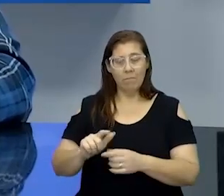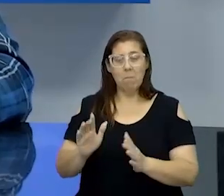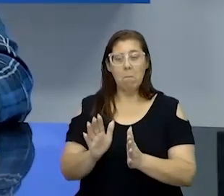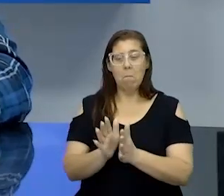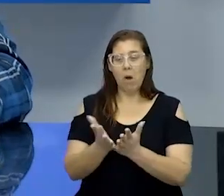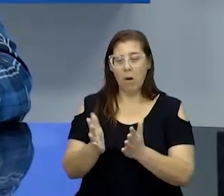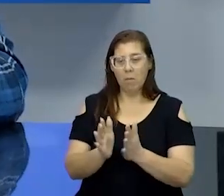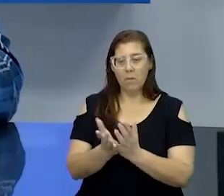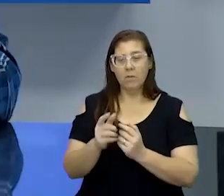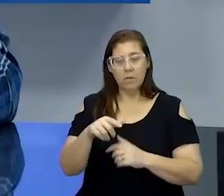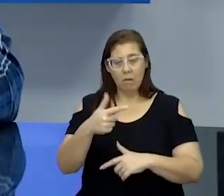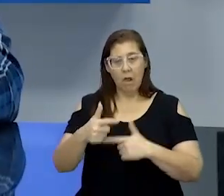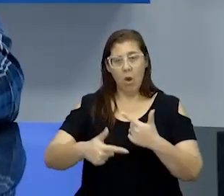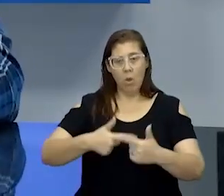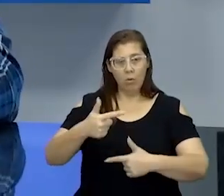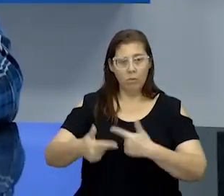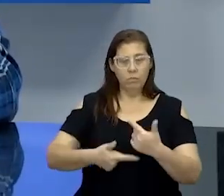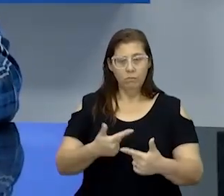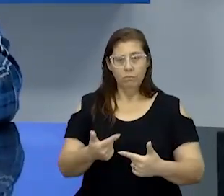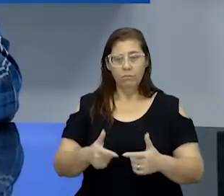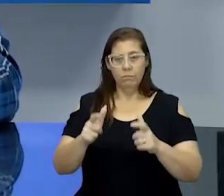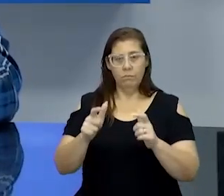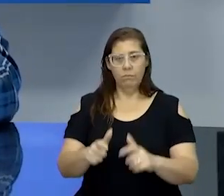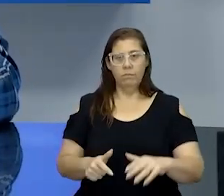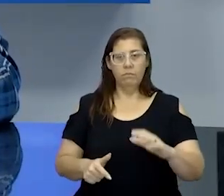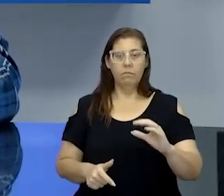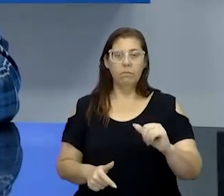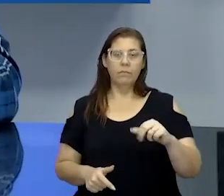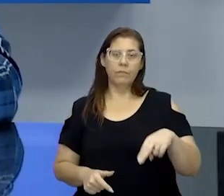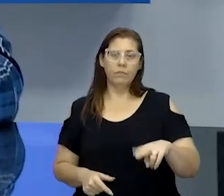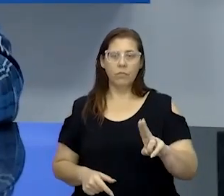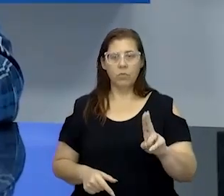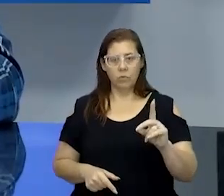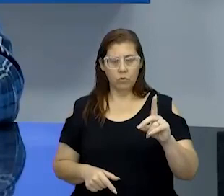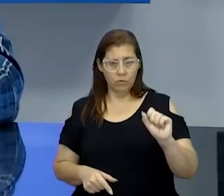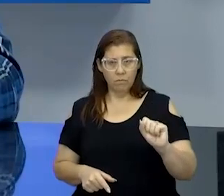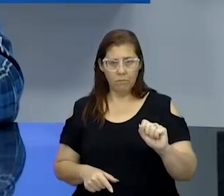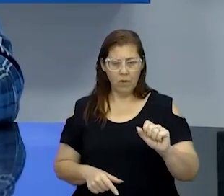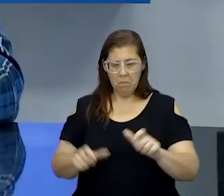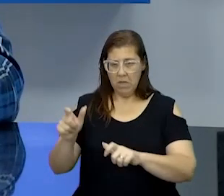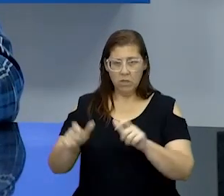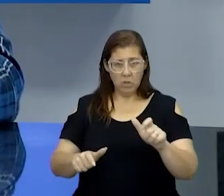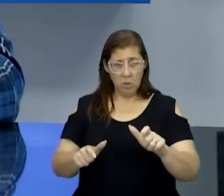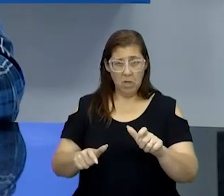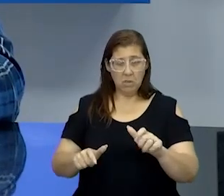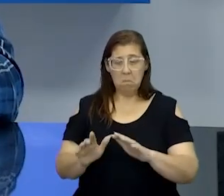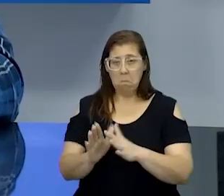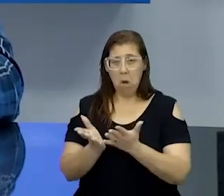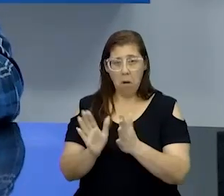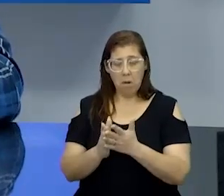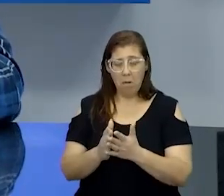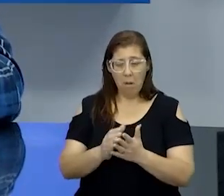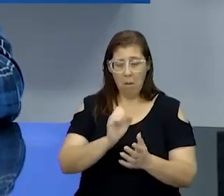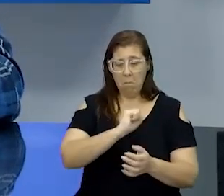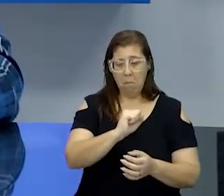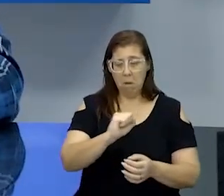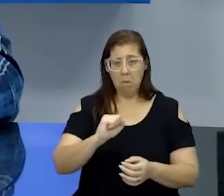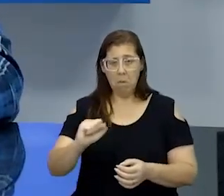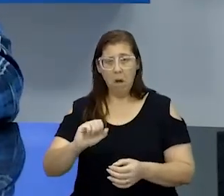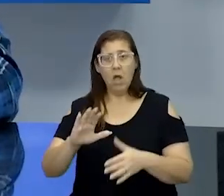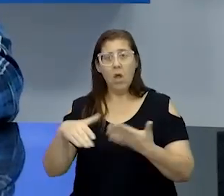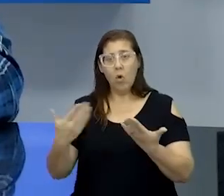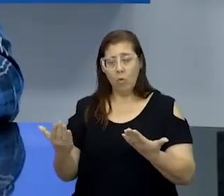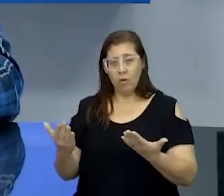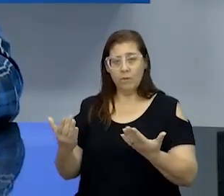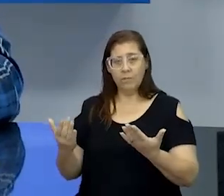soldado, você vai lutar em Canudos, você vai matar pessoas pobres e quando você volta para